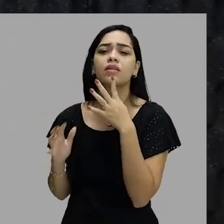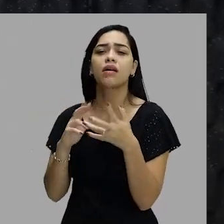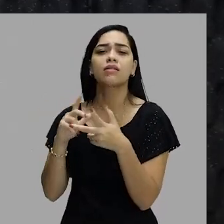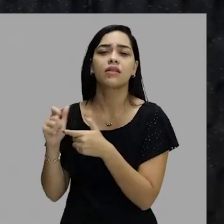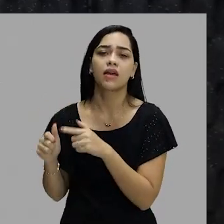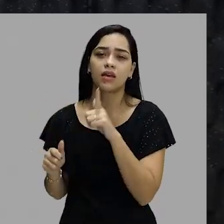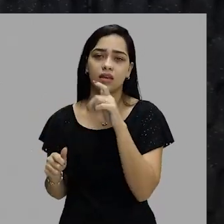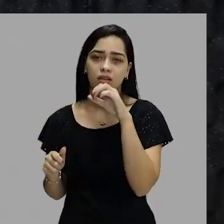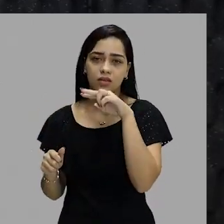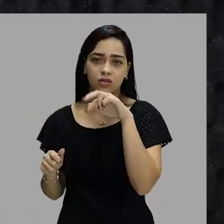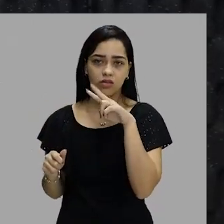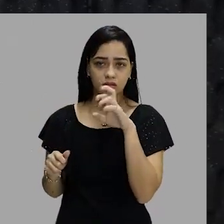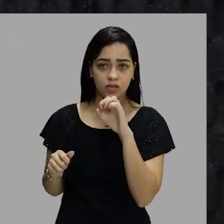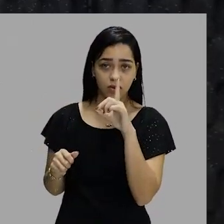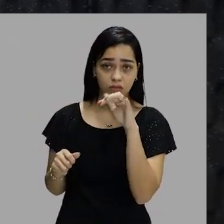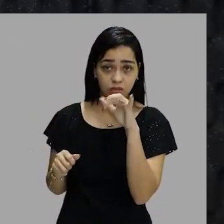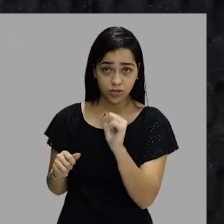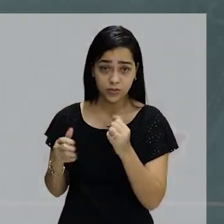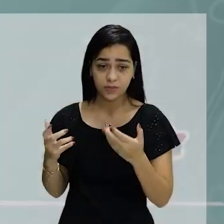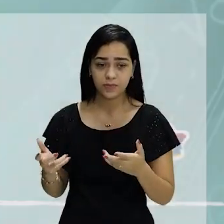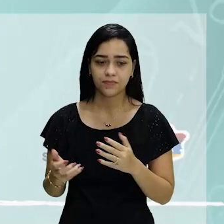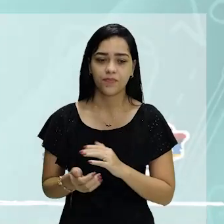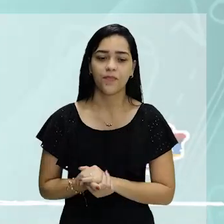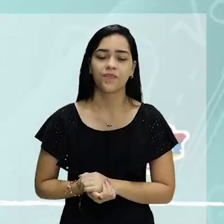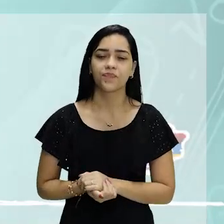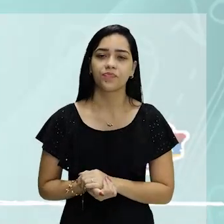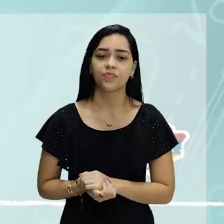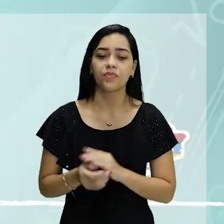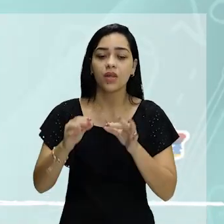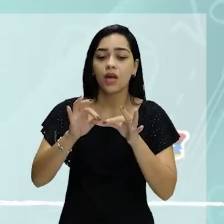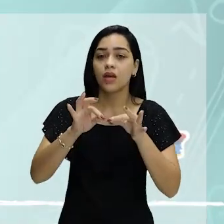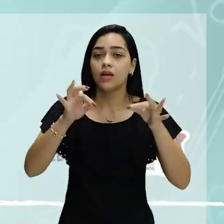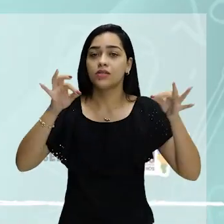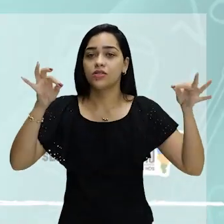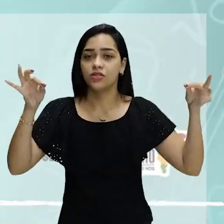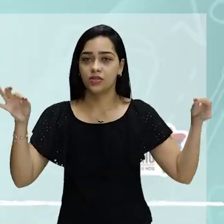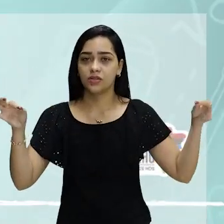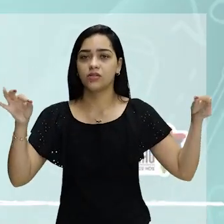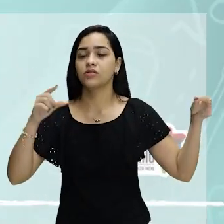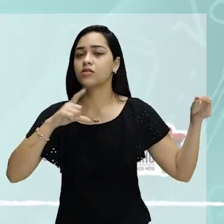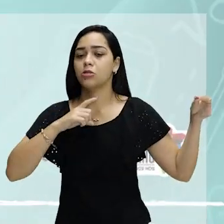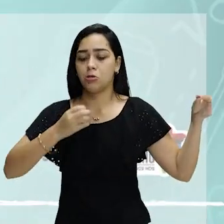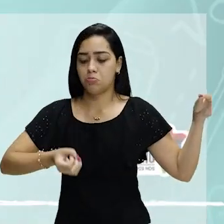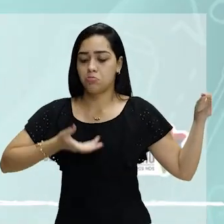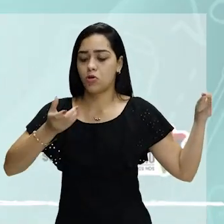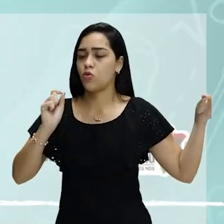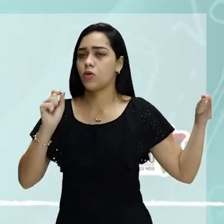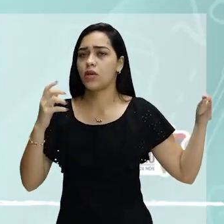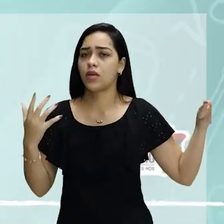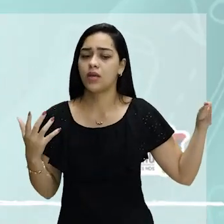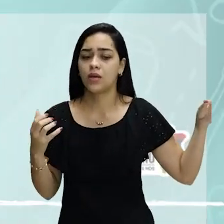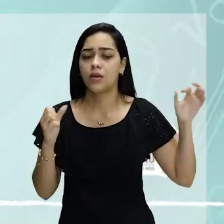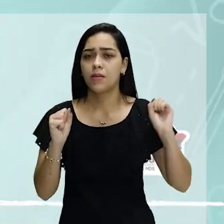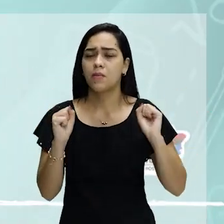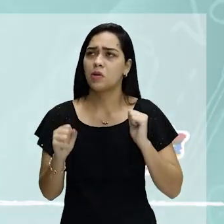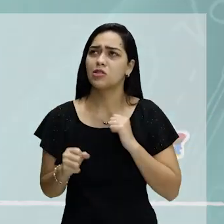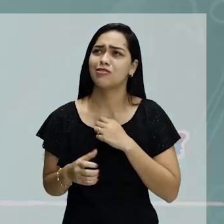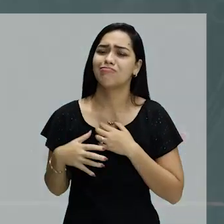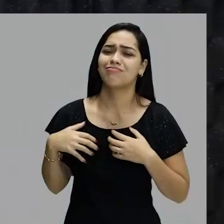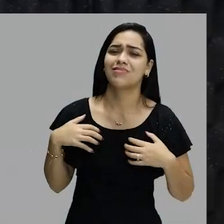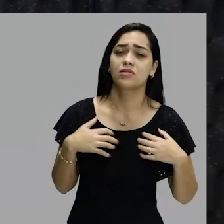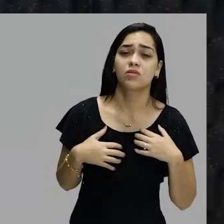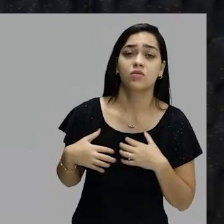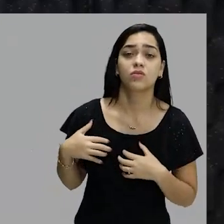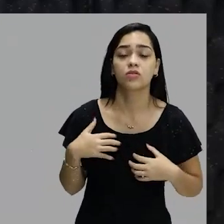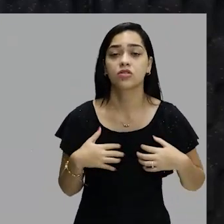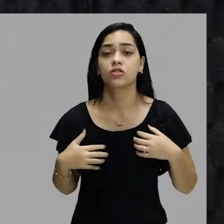de Gonçalves Dias lendo esse poema? A distância da terra natal provoca o quê? Você pode dizer assim, angústia, e